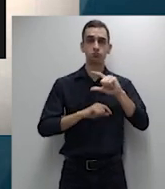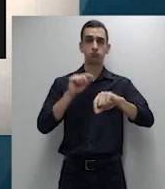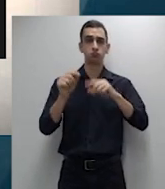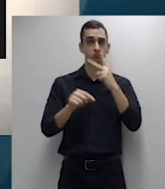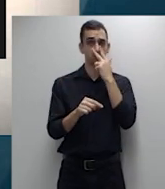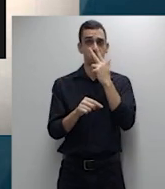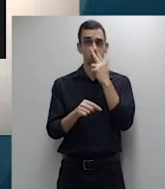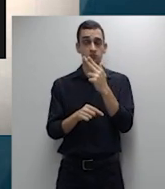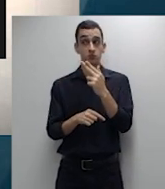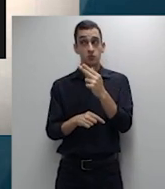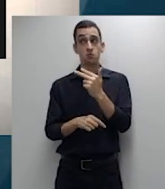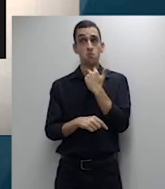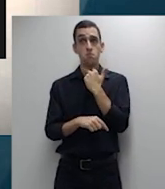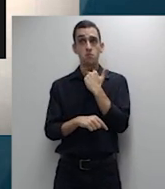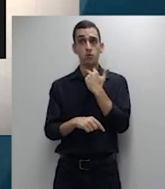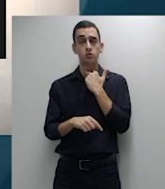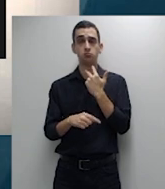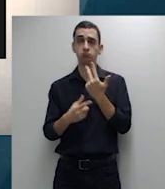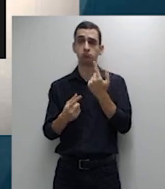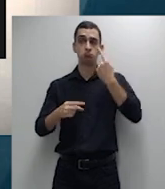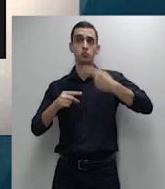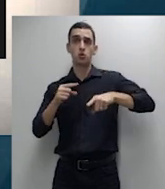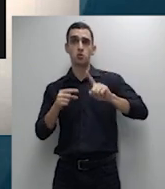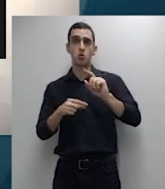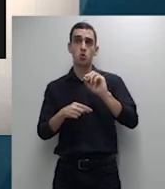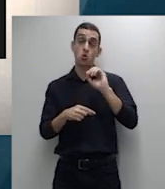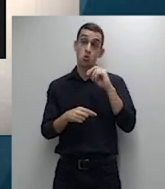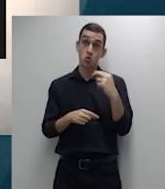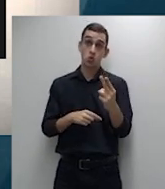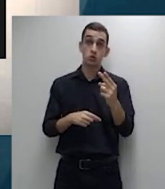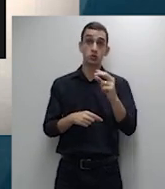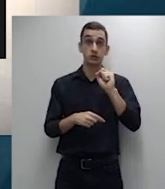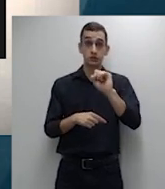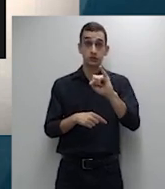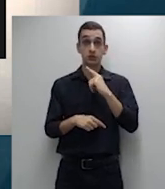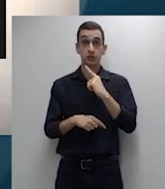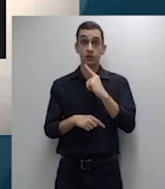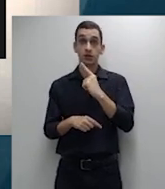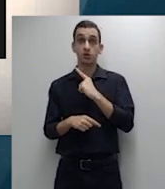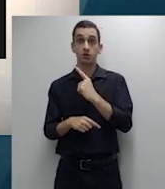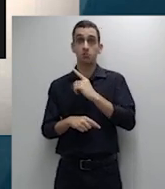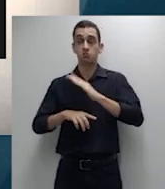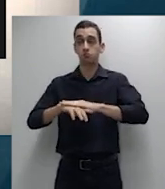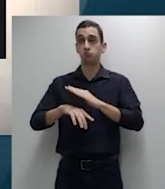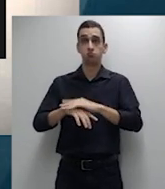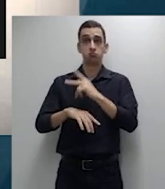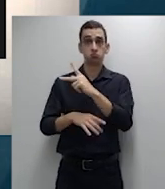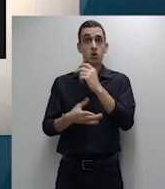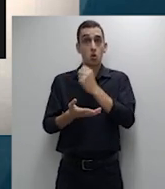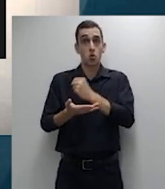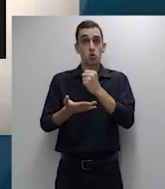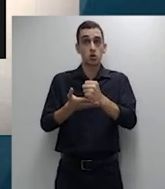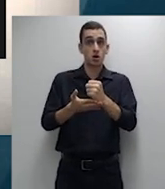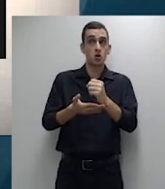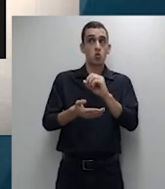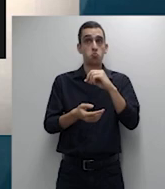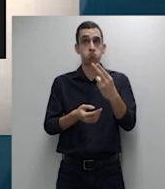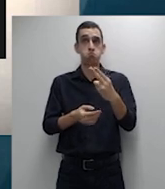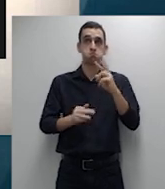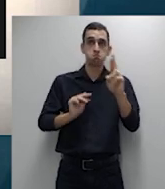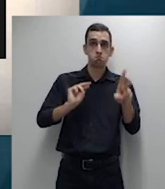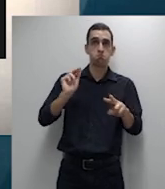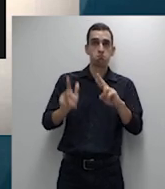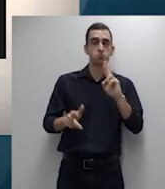concessionária dizer que haja previsão editalícia e contratual essa obrigação